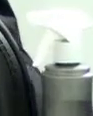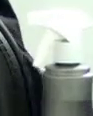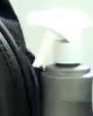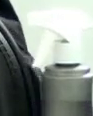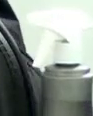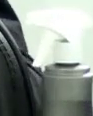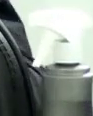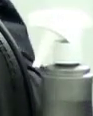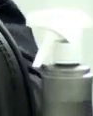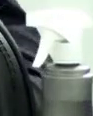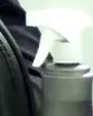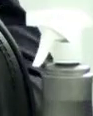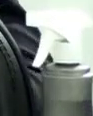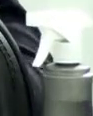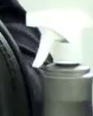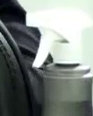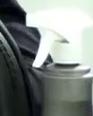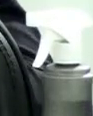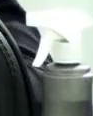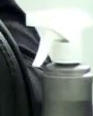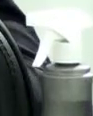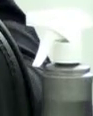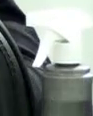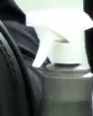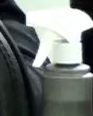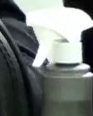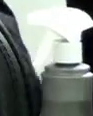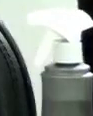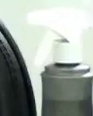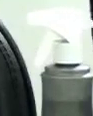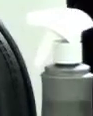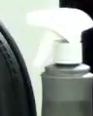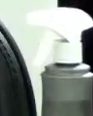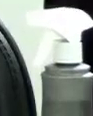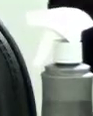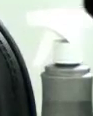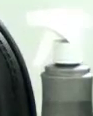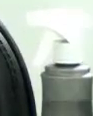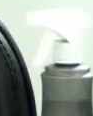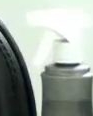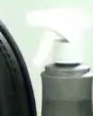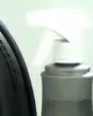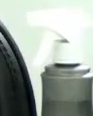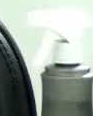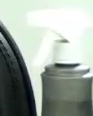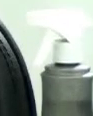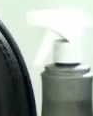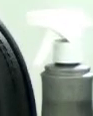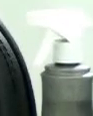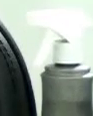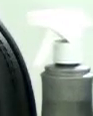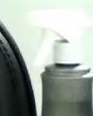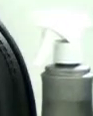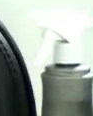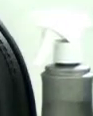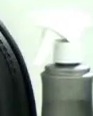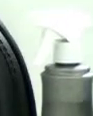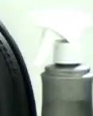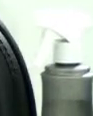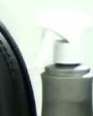sua experiência, Vossa Excelência, como nosso presidente, dizer que satisfeito pelo tema que Vossa Excelência